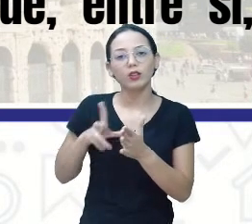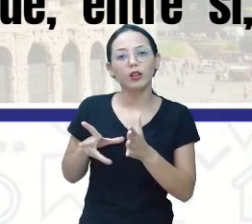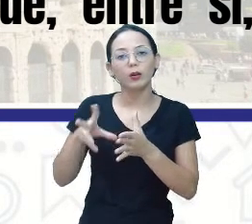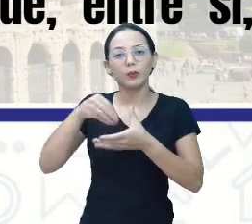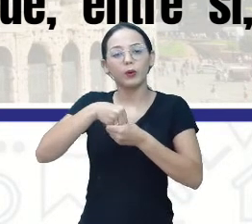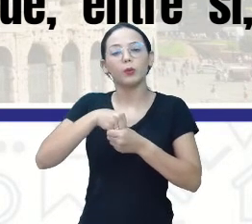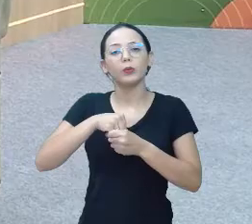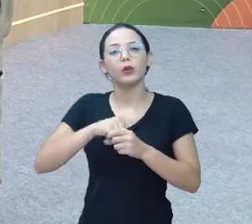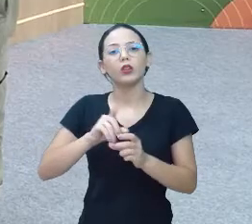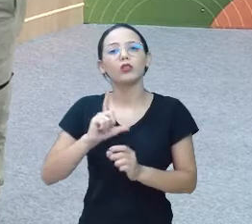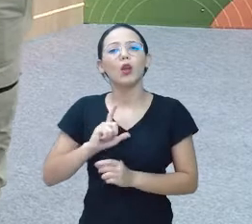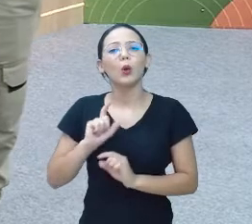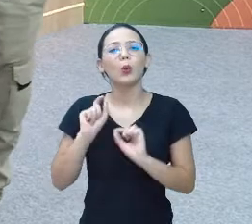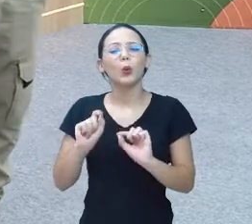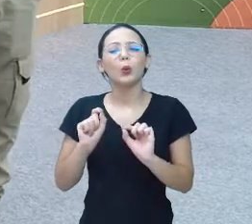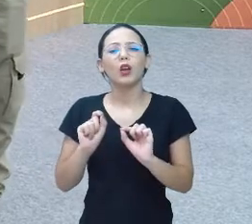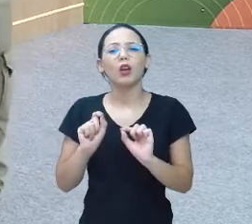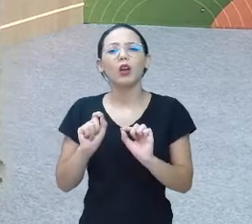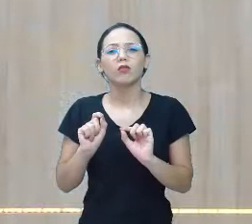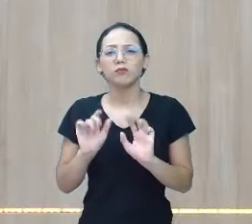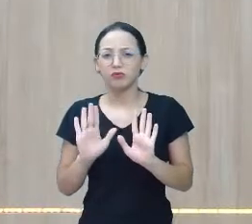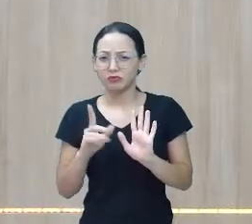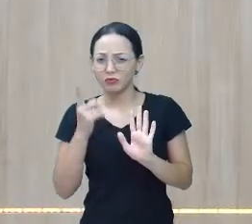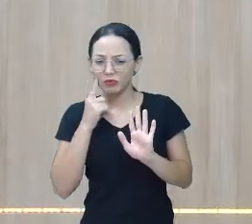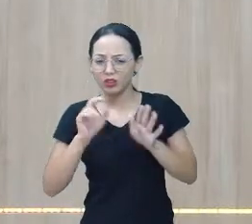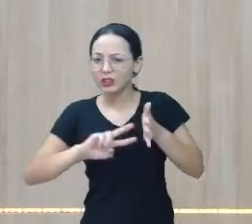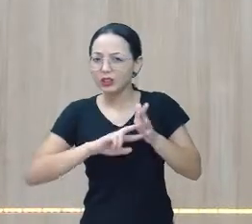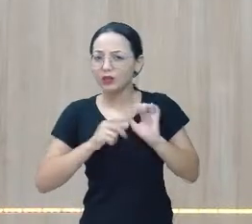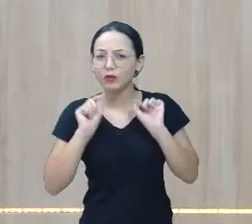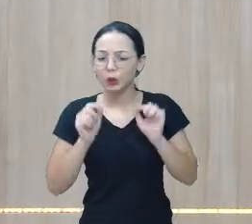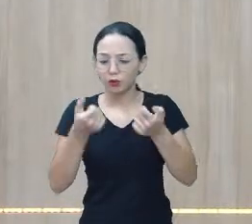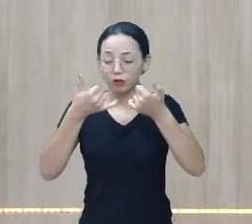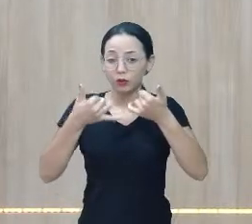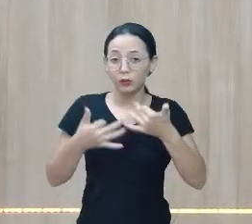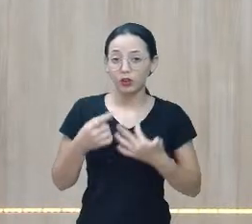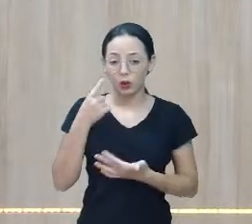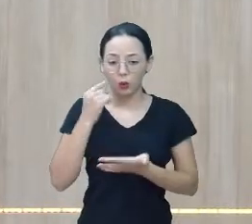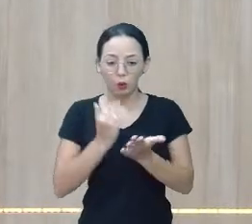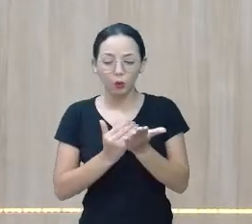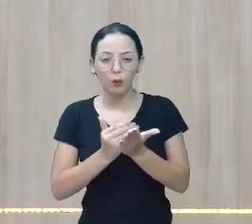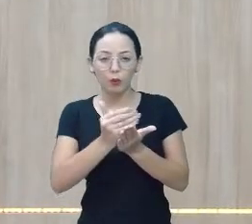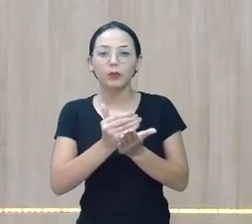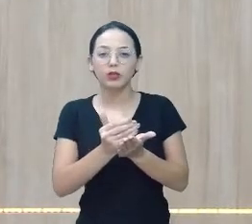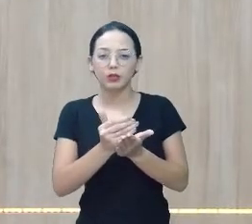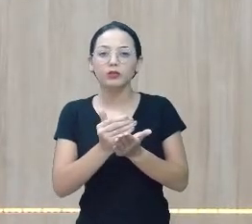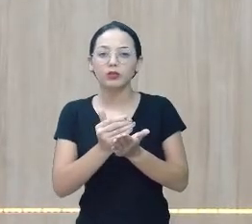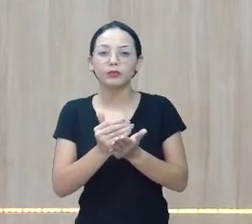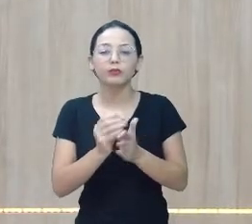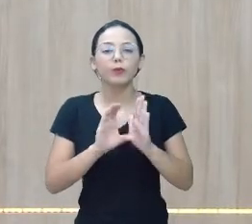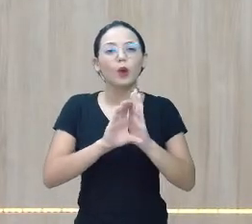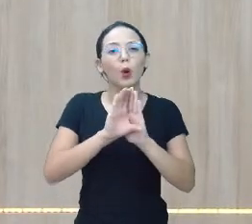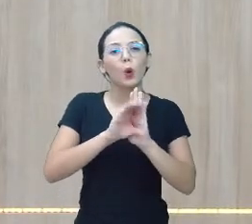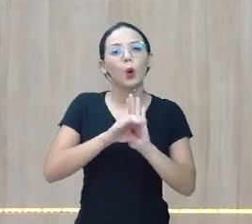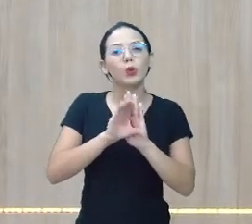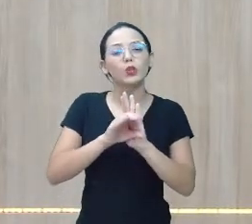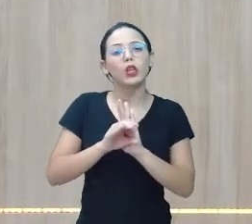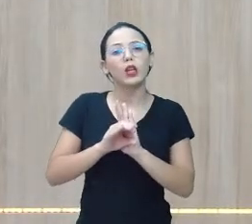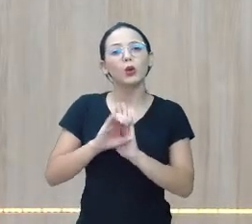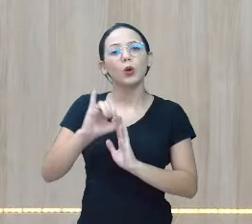têm pouco em comum. O que é que nós estamos querendo dizer com isso? Inicialmente, o conceito de